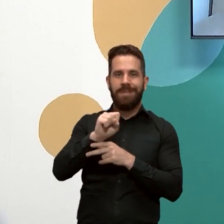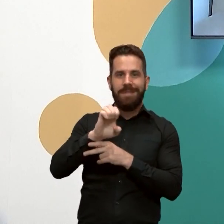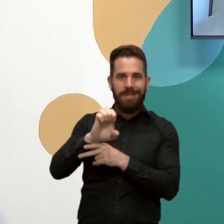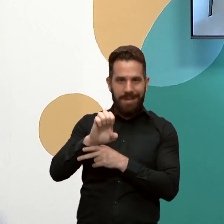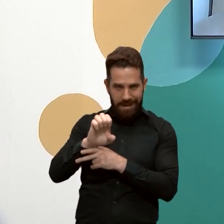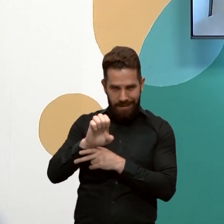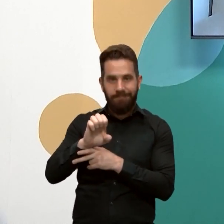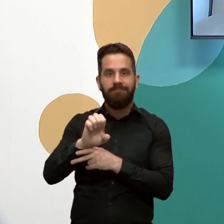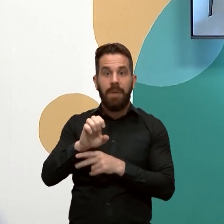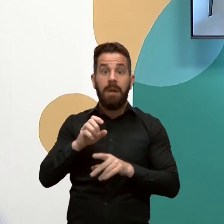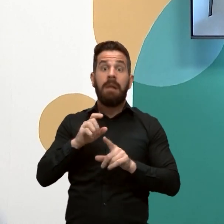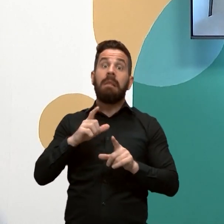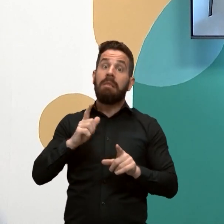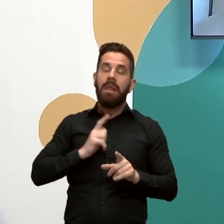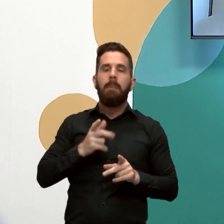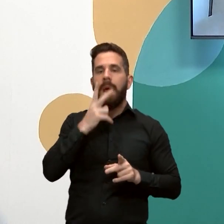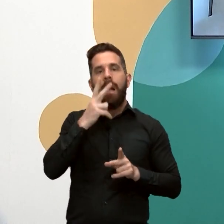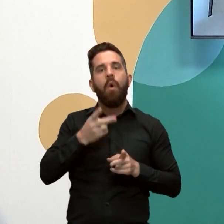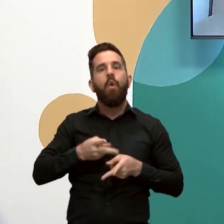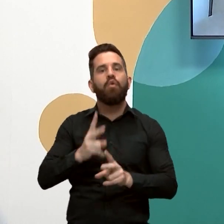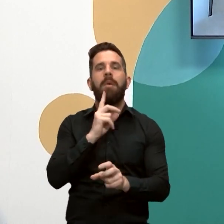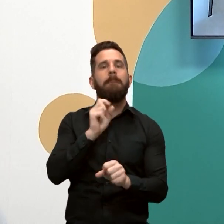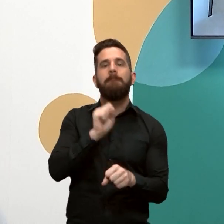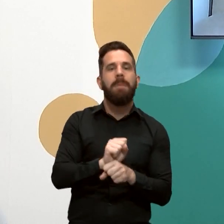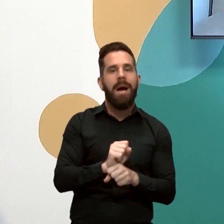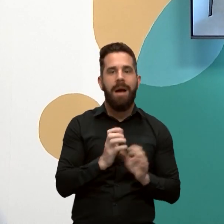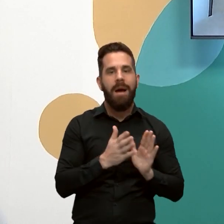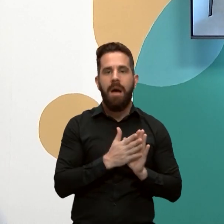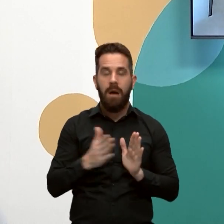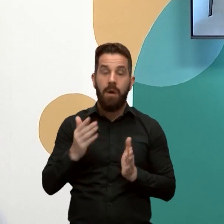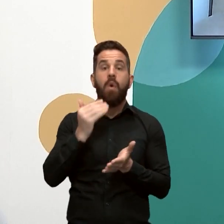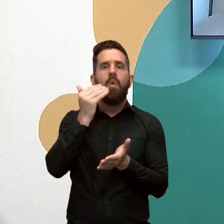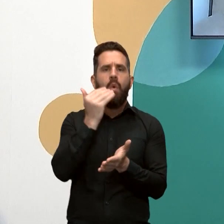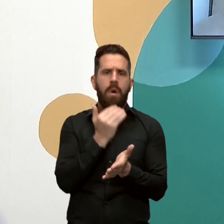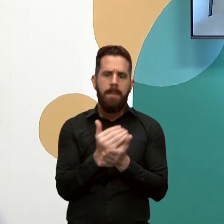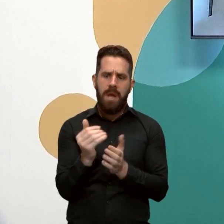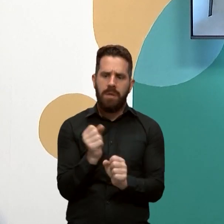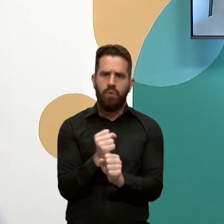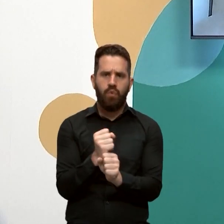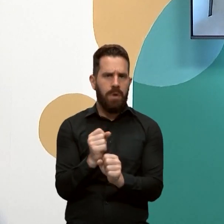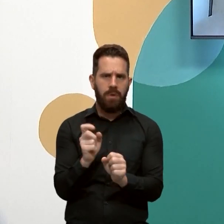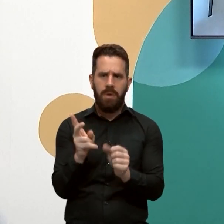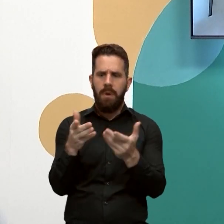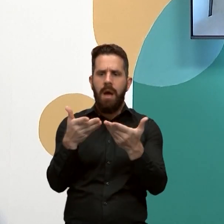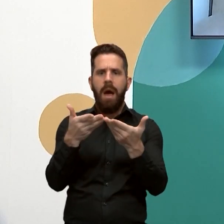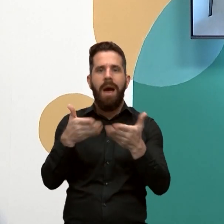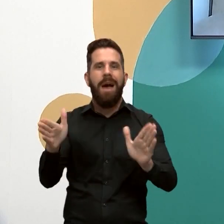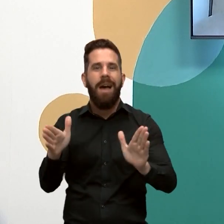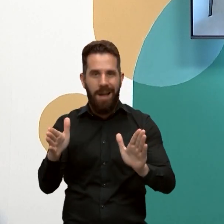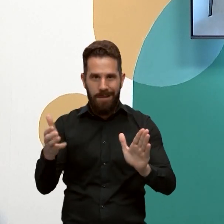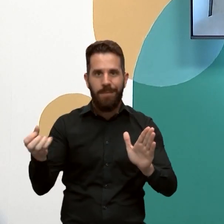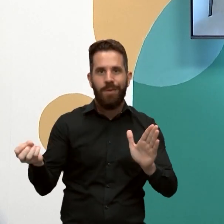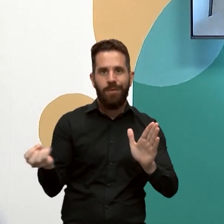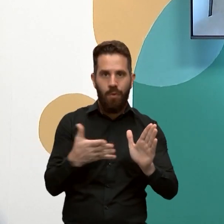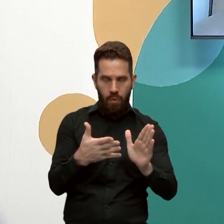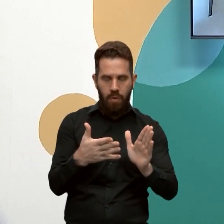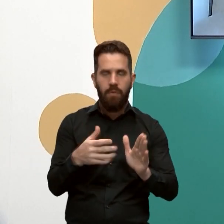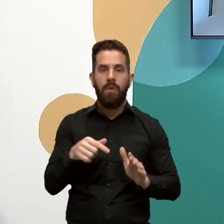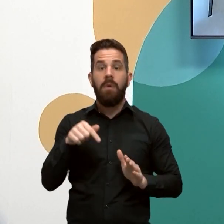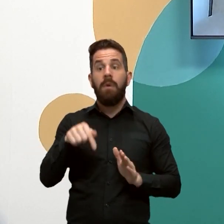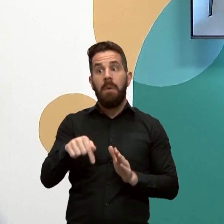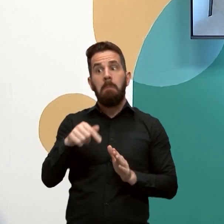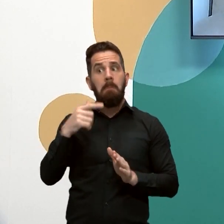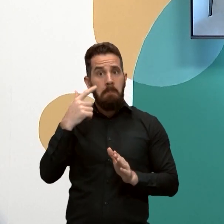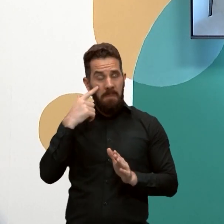contínuo que acontece, que abre normalmente no início do ano, né? O nosso fluxo a gente está planejando